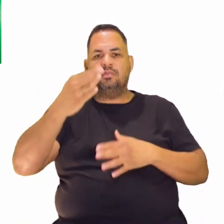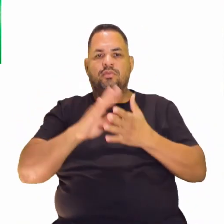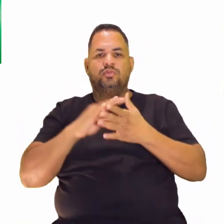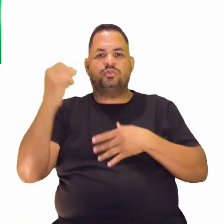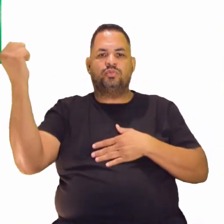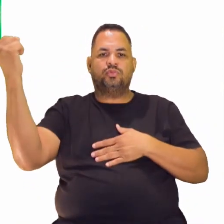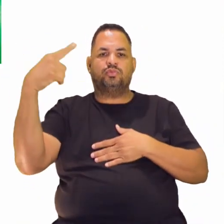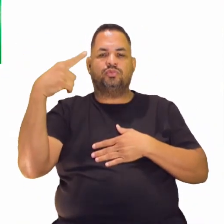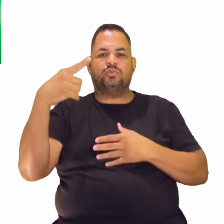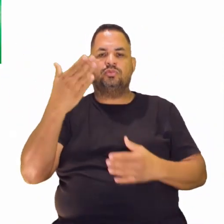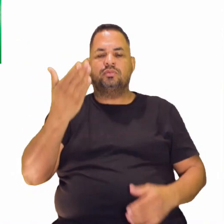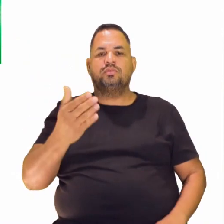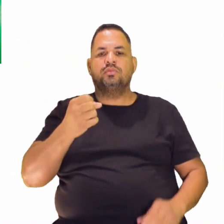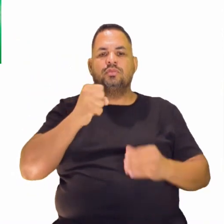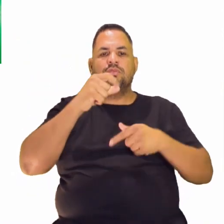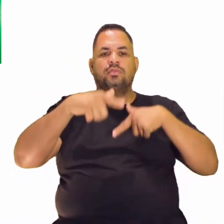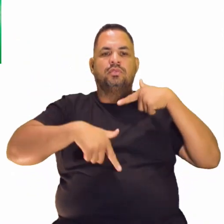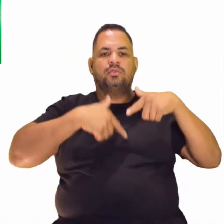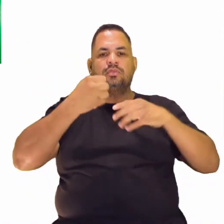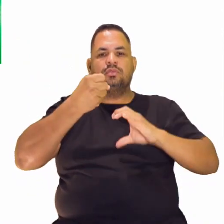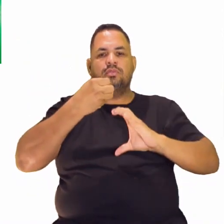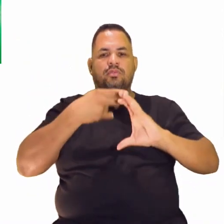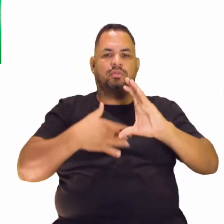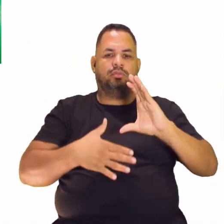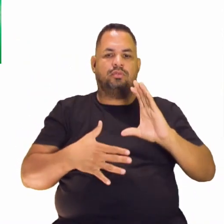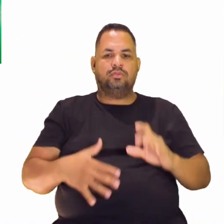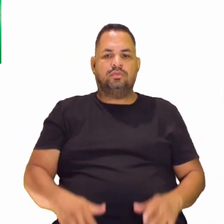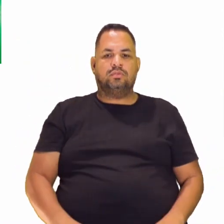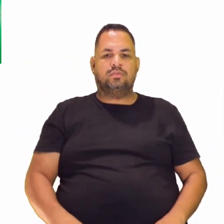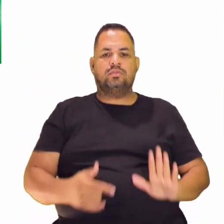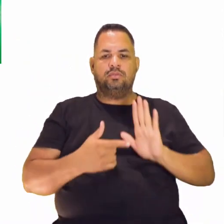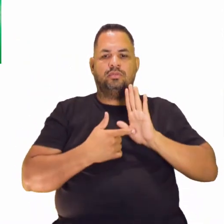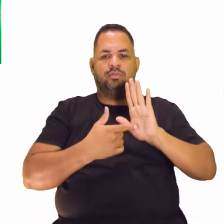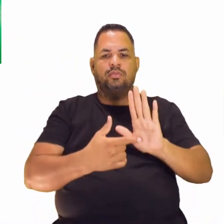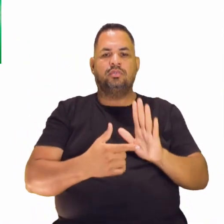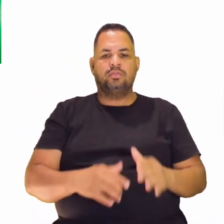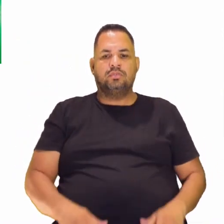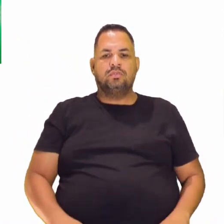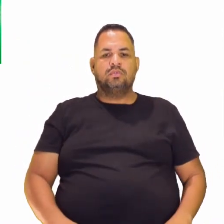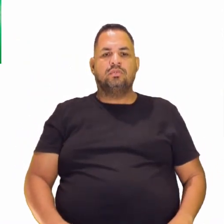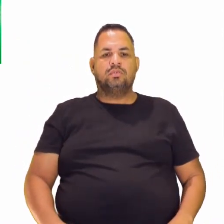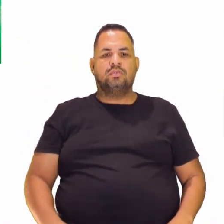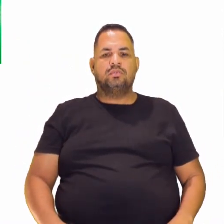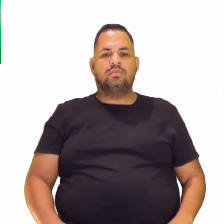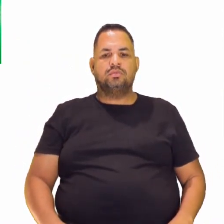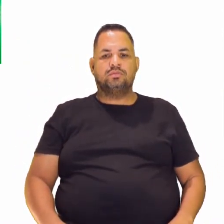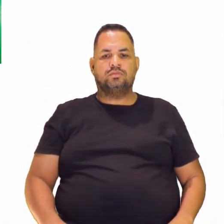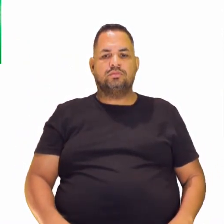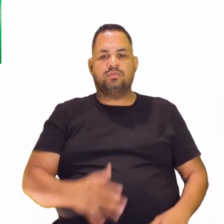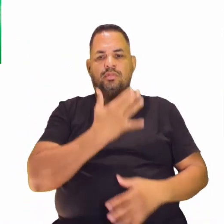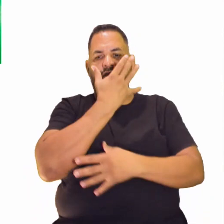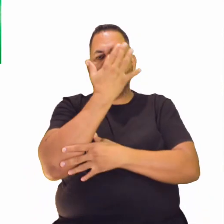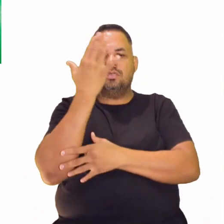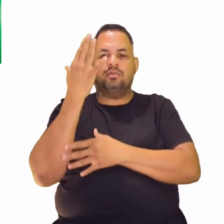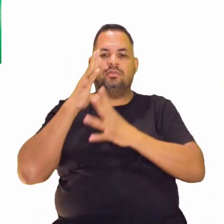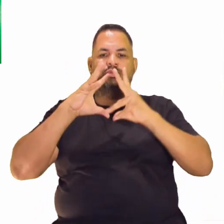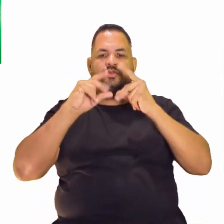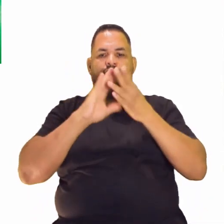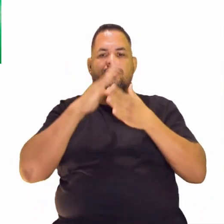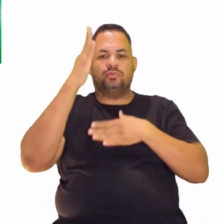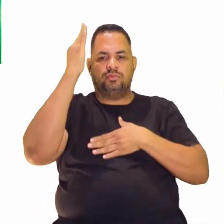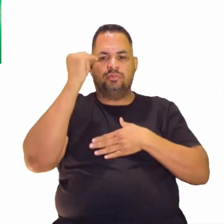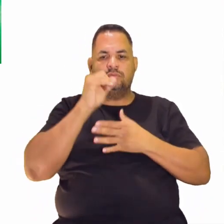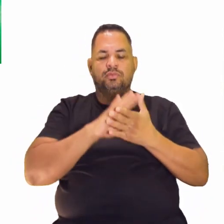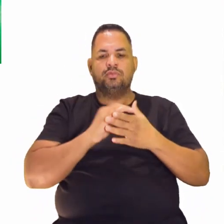trabalho característico, onde ele apresenta aqui a árvore de todos os saberes. Esse trabalho é